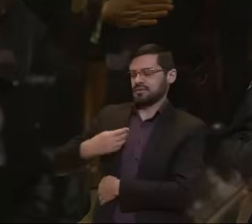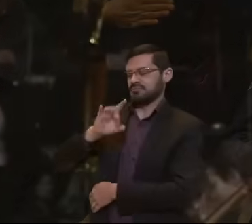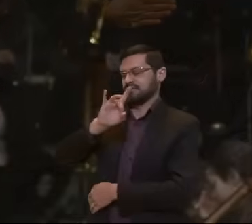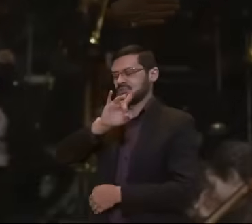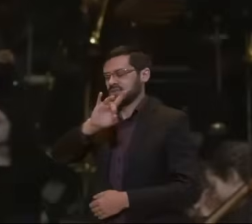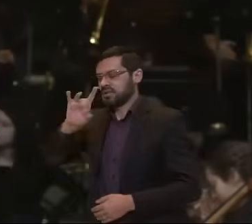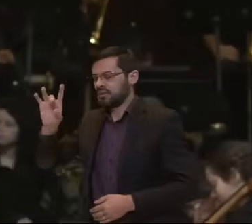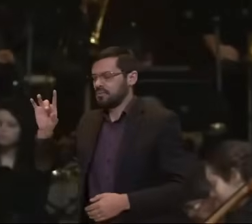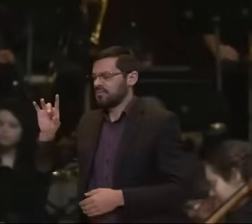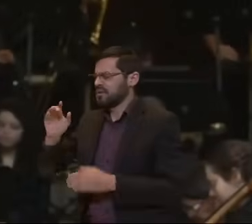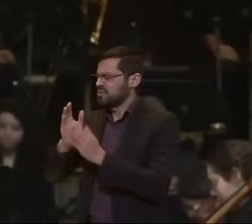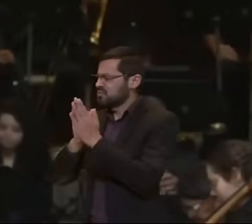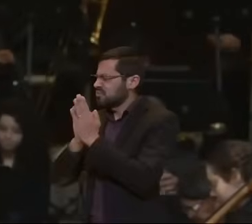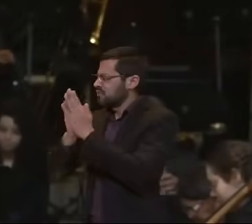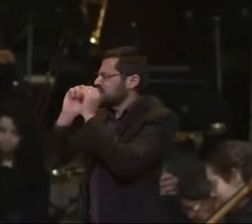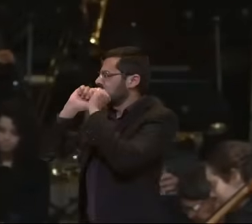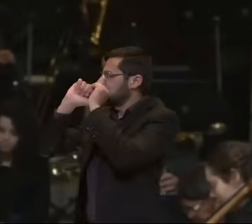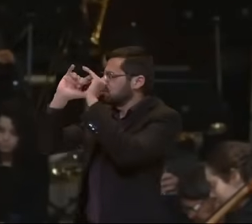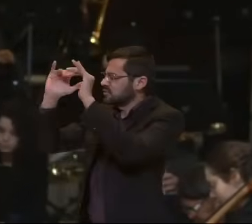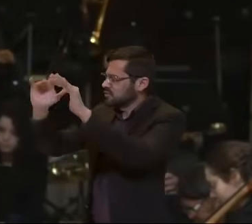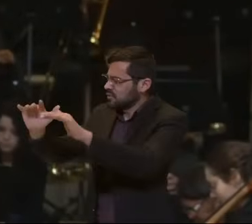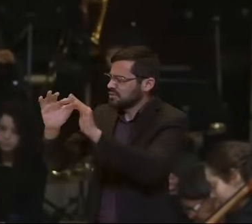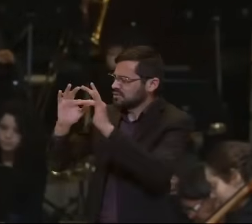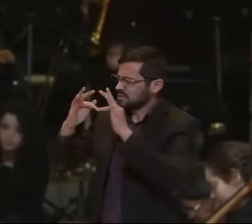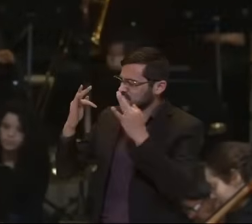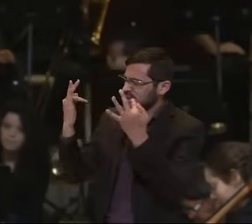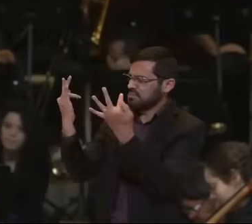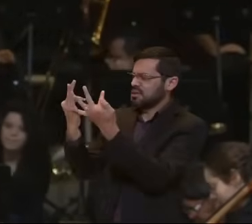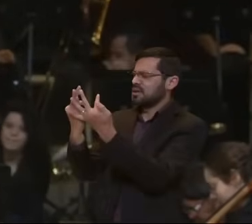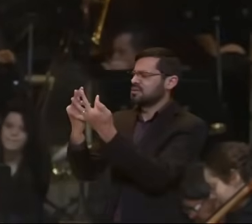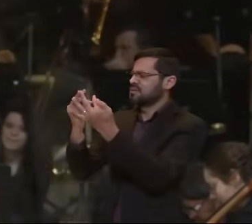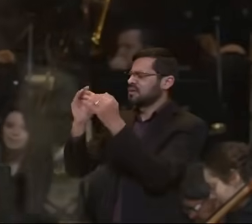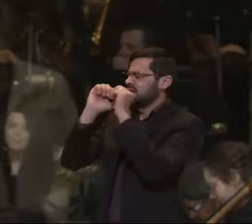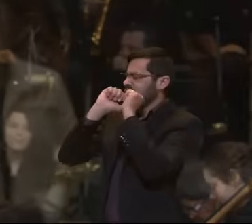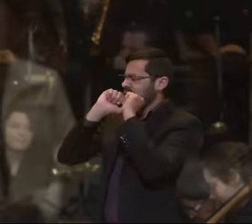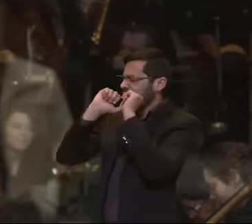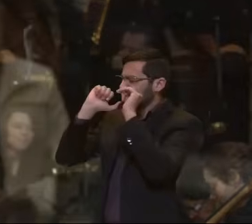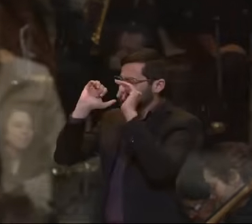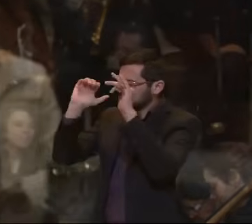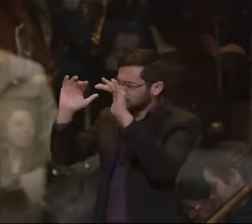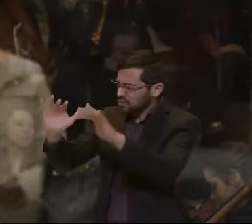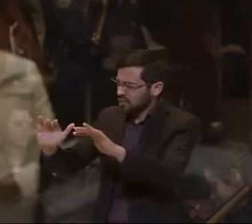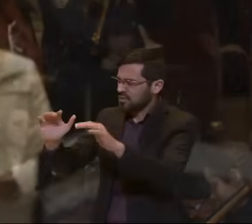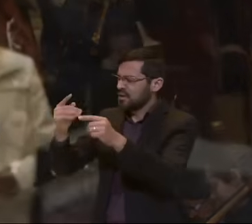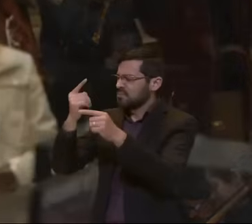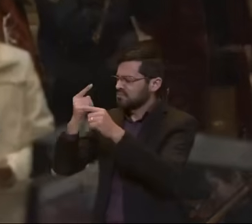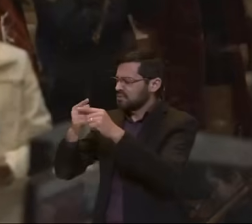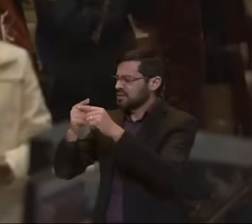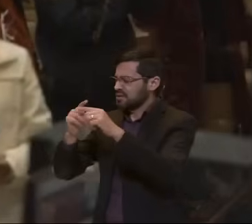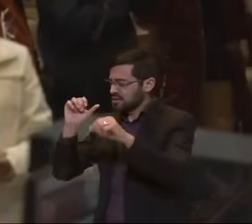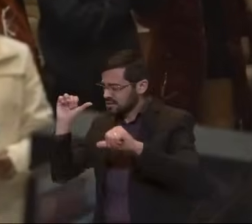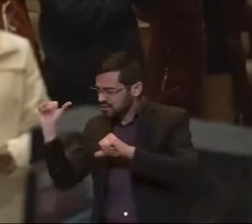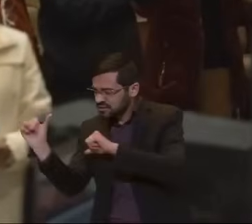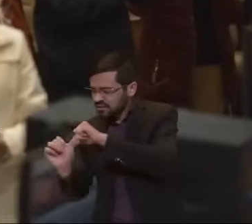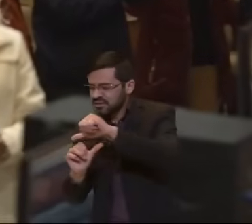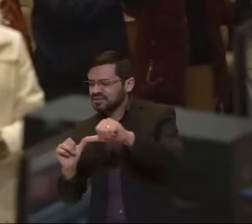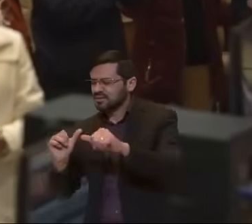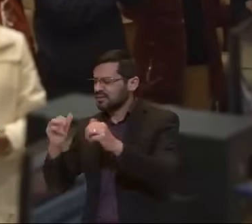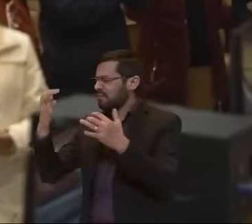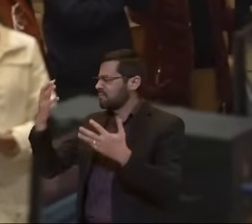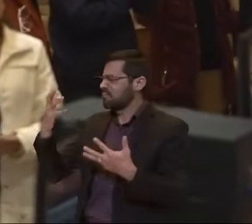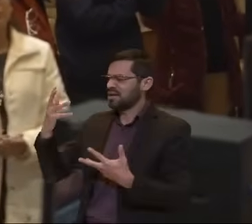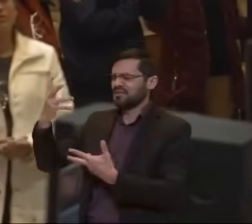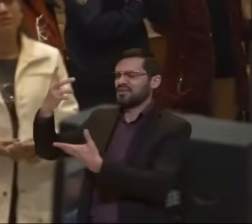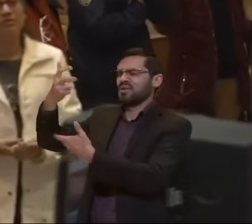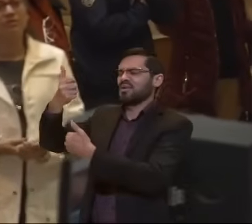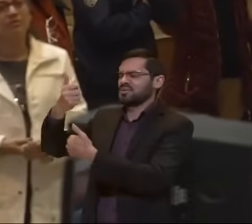Ó Pai, abençoa essas casas, abençoa essas famílias, abençoa, Senhor, porque essa transformação é bênção,